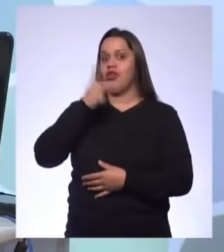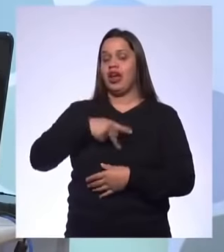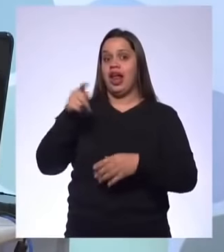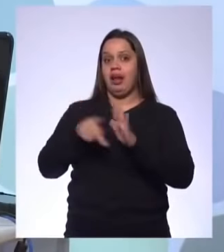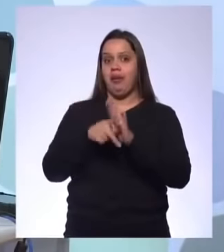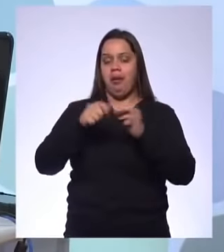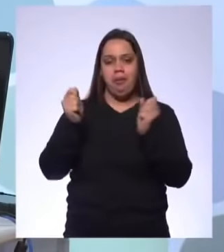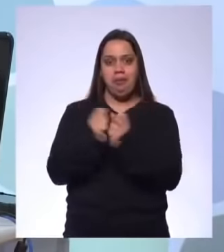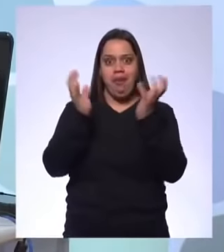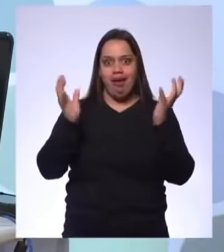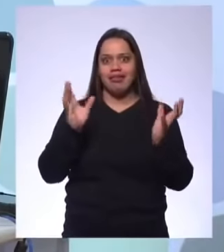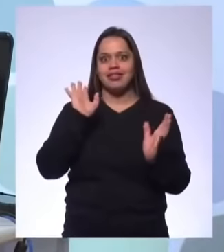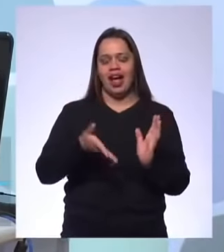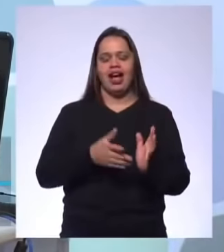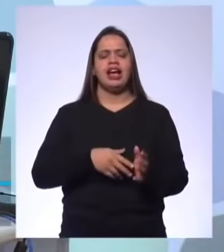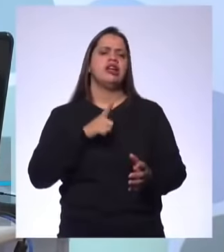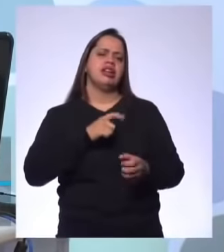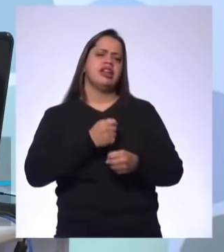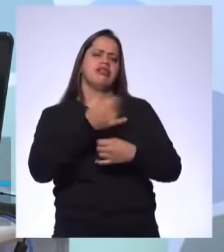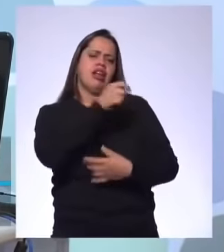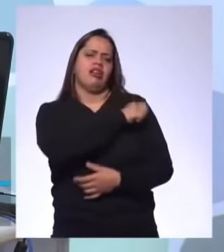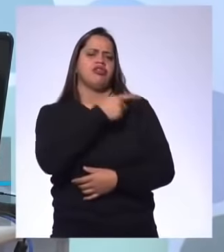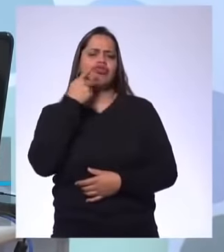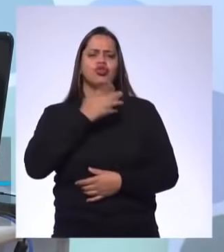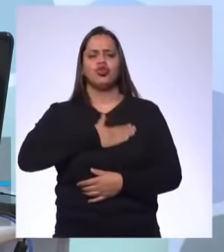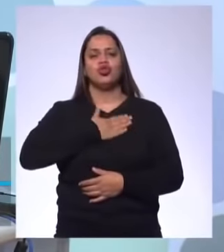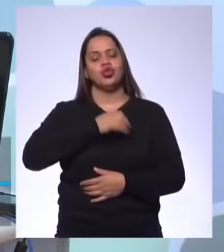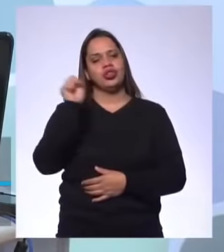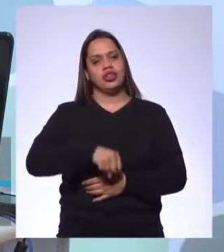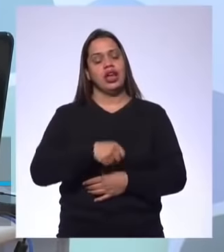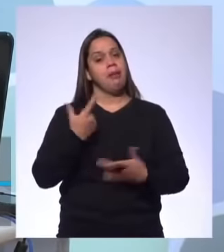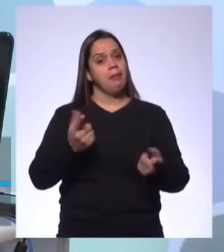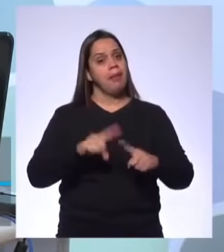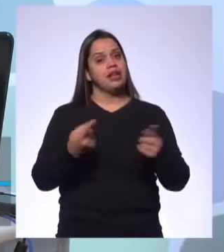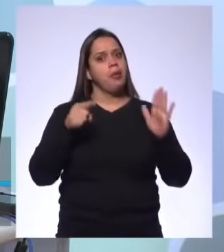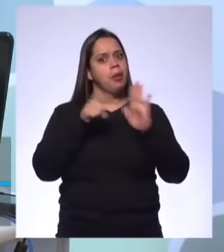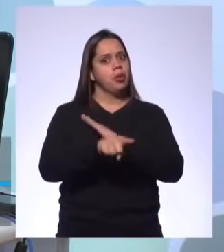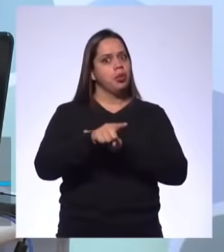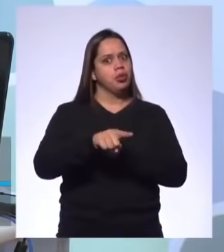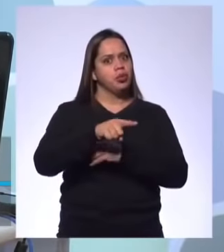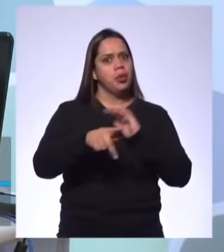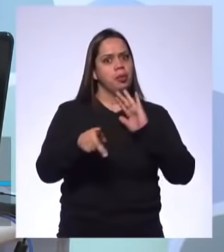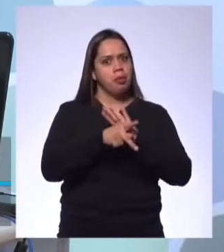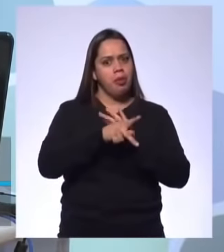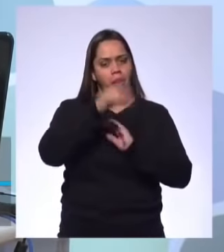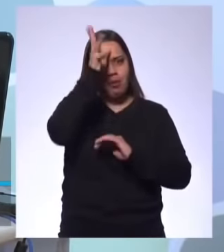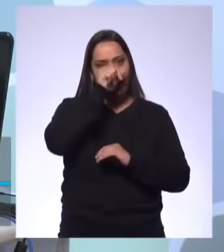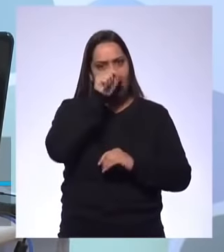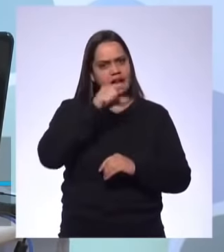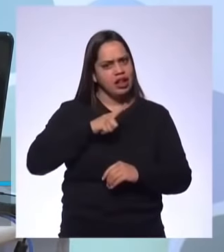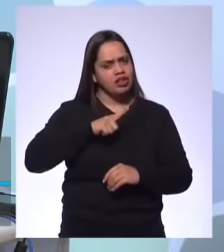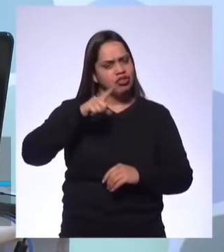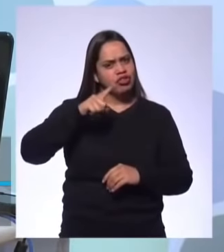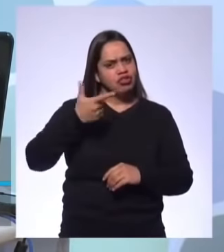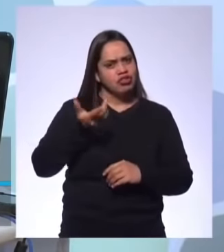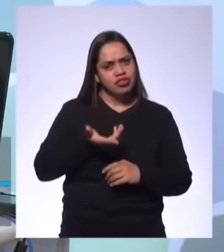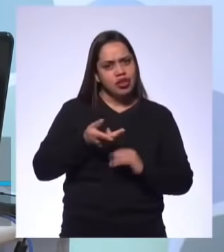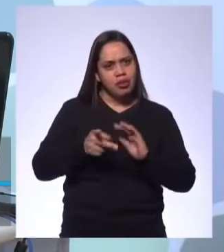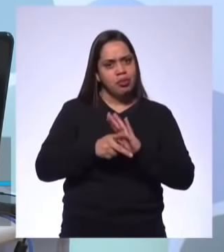lá. Muitos colocando que sim, gostaram. E aí, Uhum. será que a Branquinha tinha alguma magia, hein, gente? Será que ela era encantada de alguma